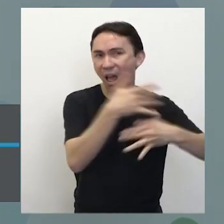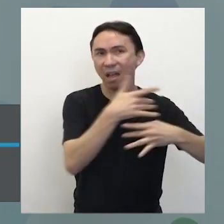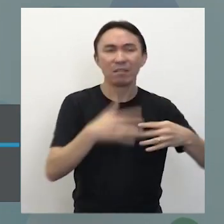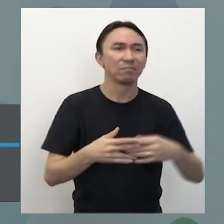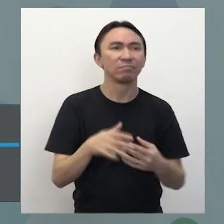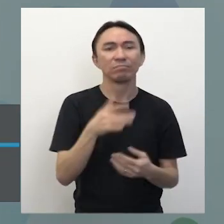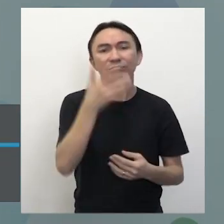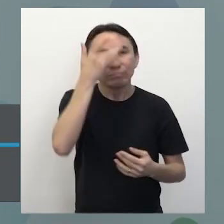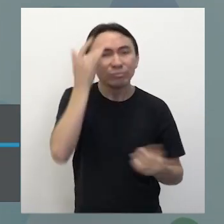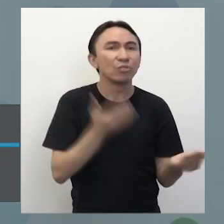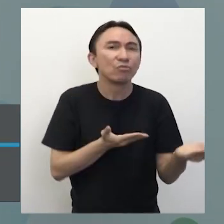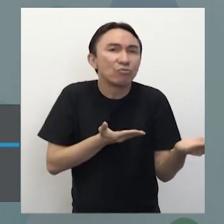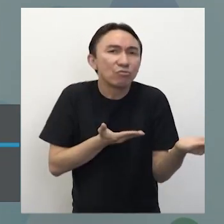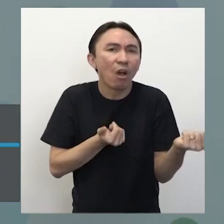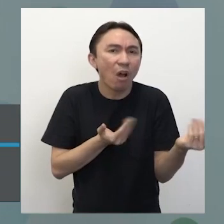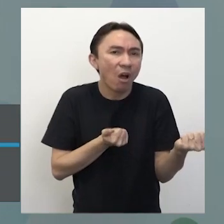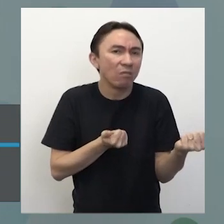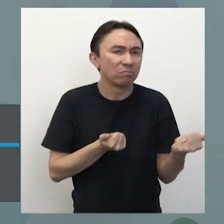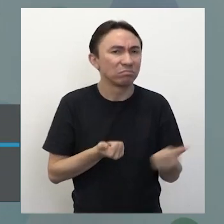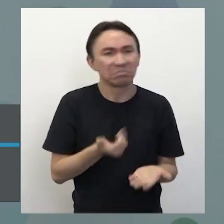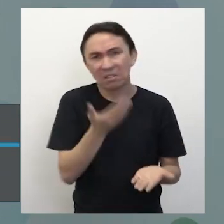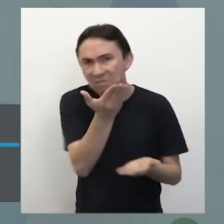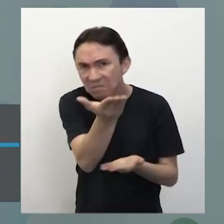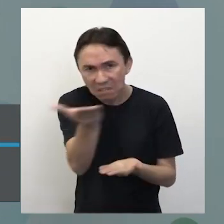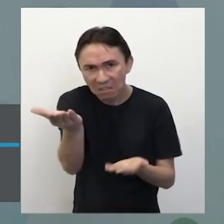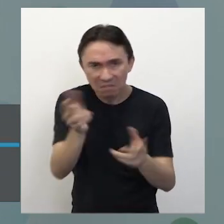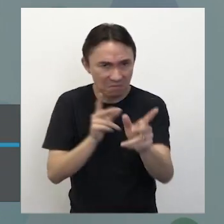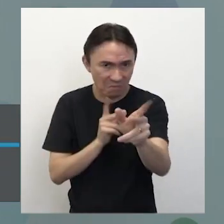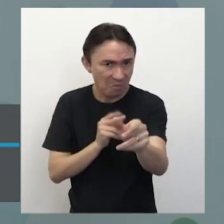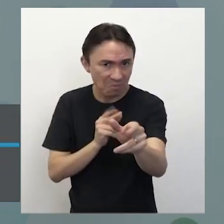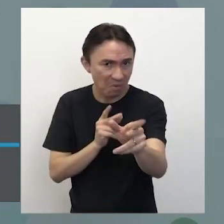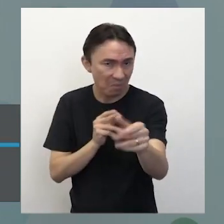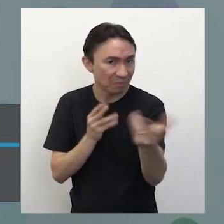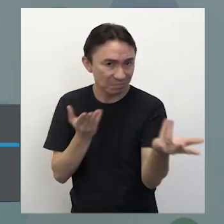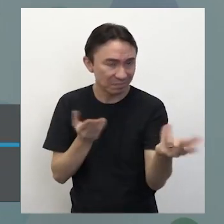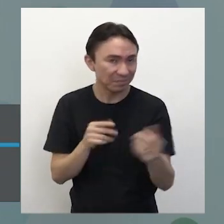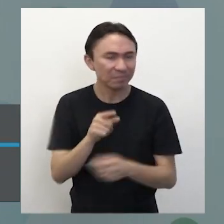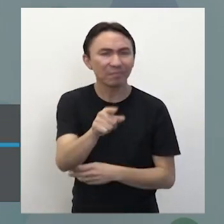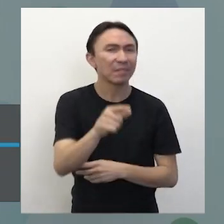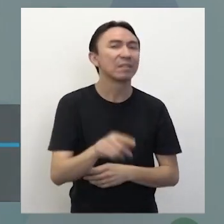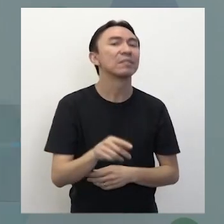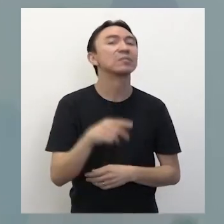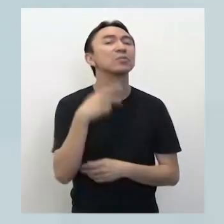etária, feito por pessoas iguais a você que está assistindo a gente. Então nos diga, na sua